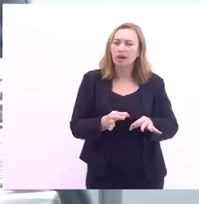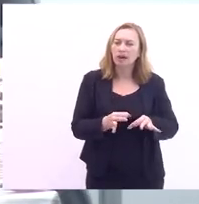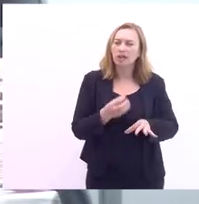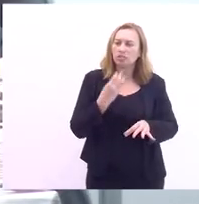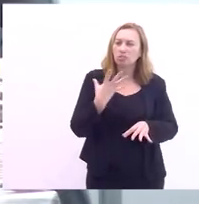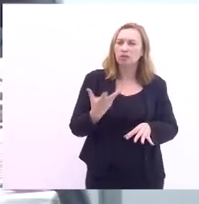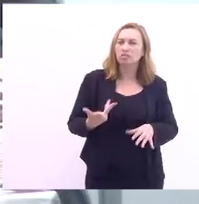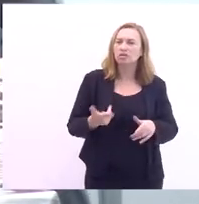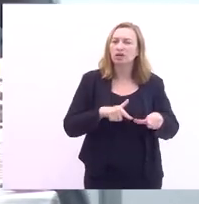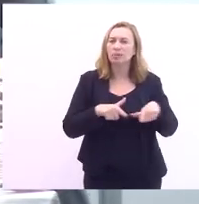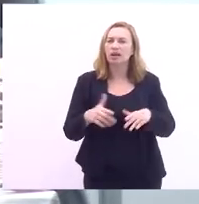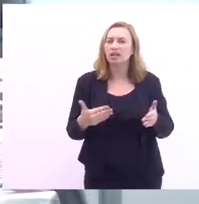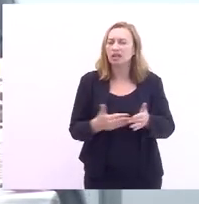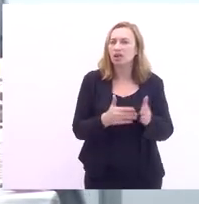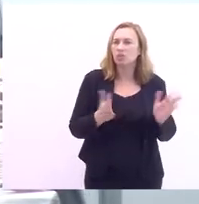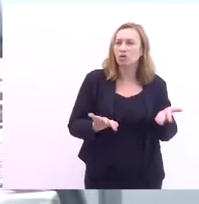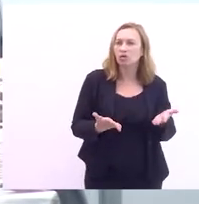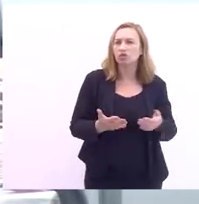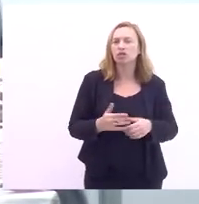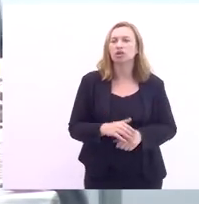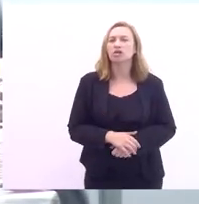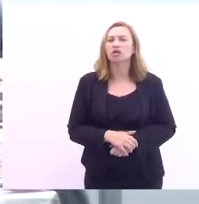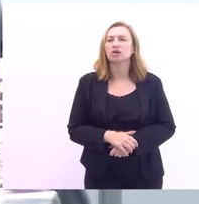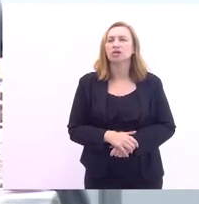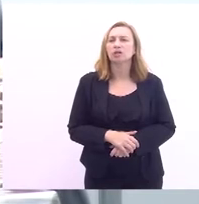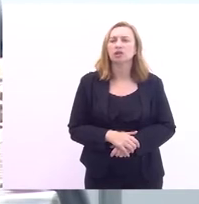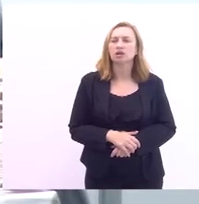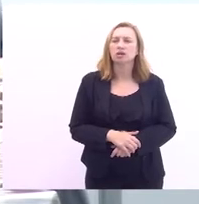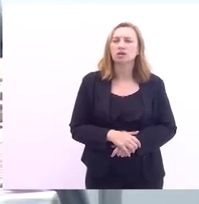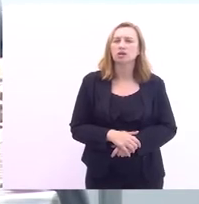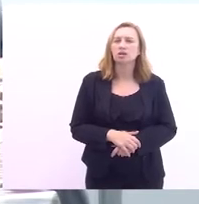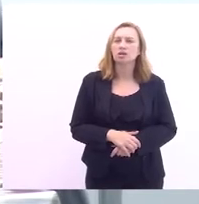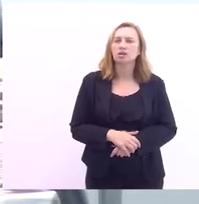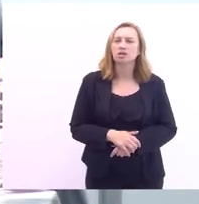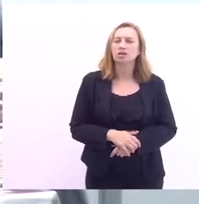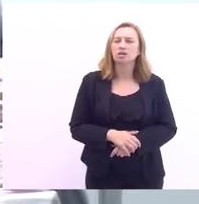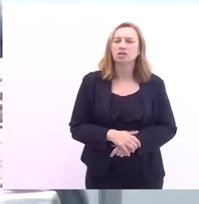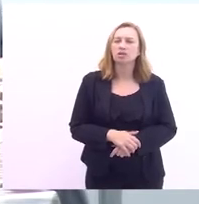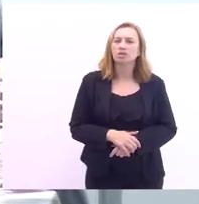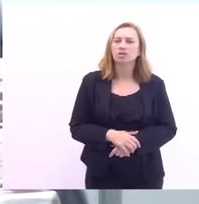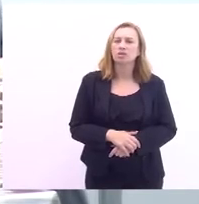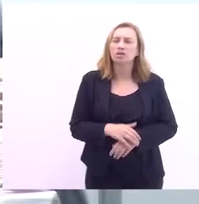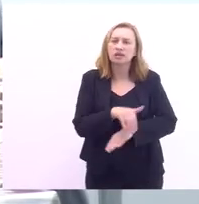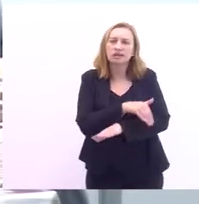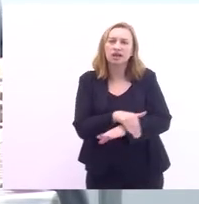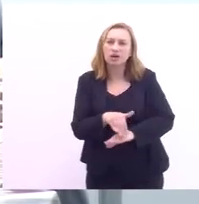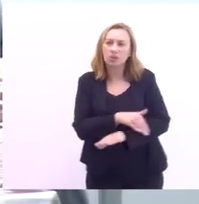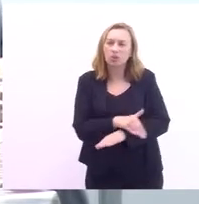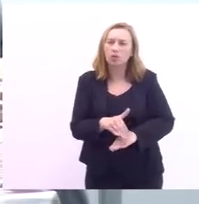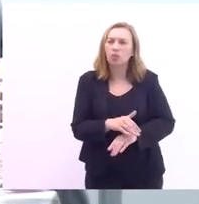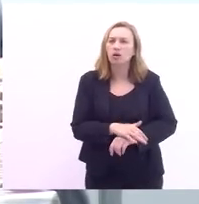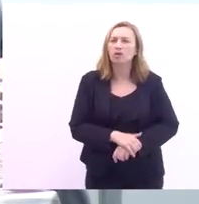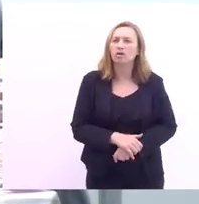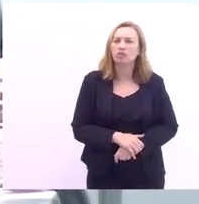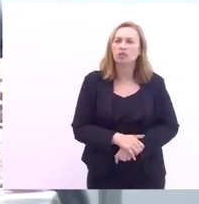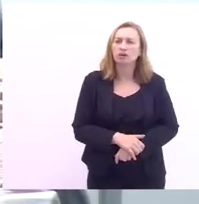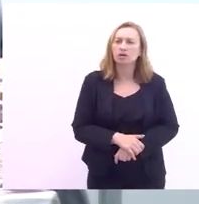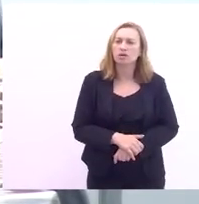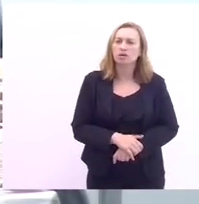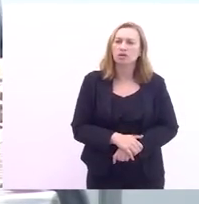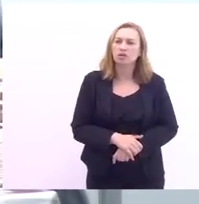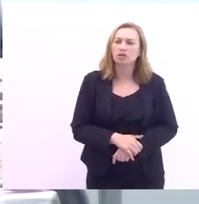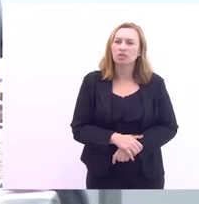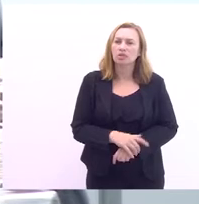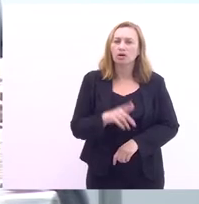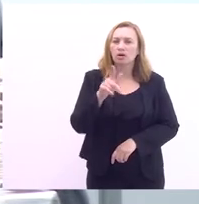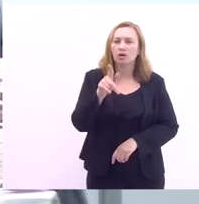pontes tombados, nem se fala. É o da casa da Vossa Excelência, é na rua. E aí espera o